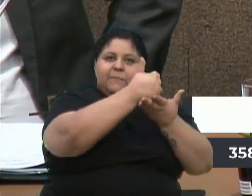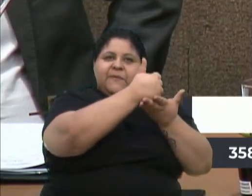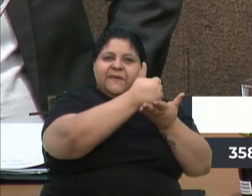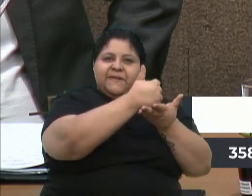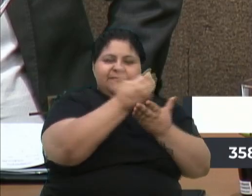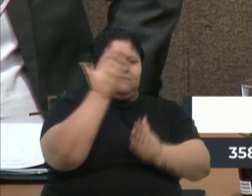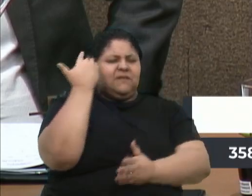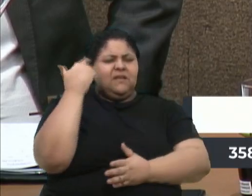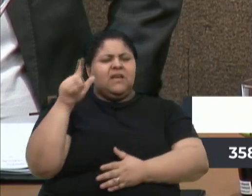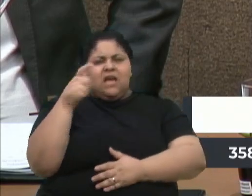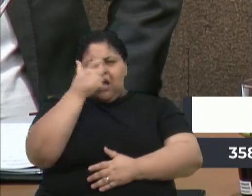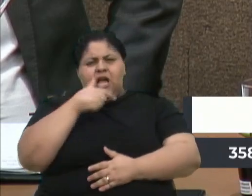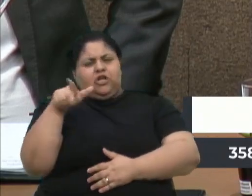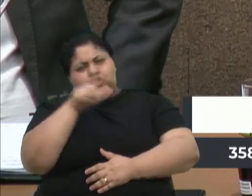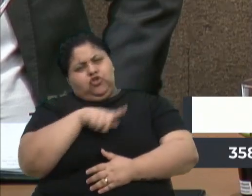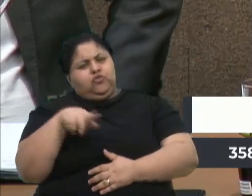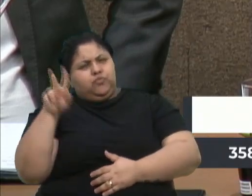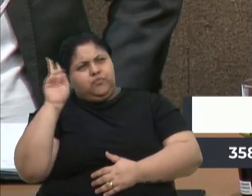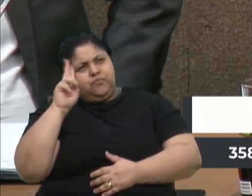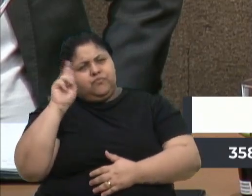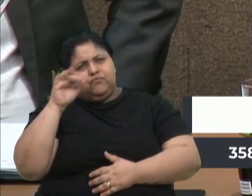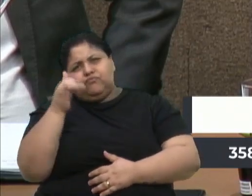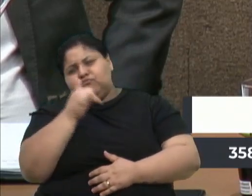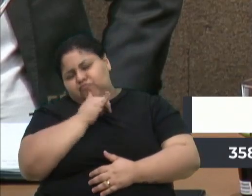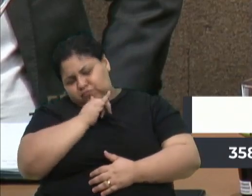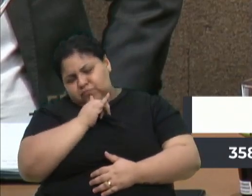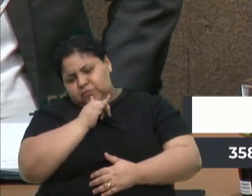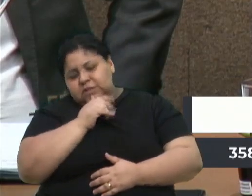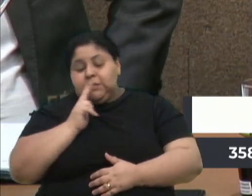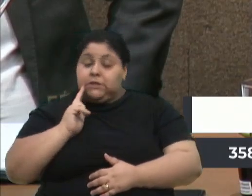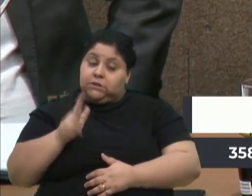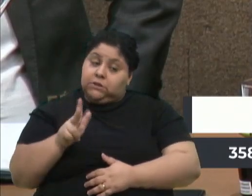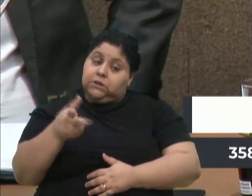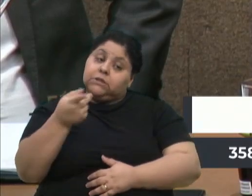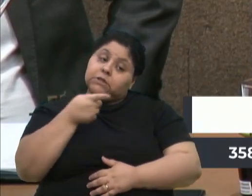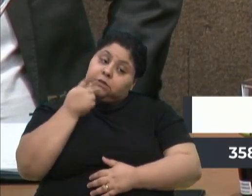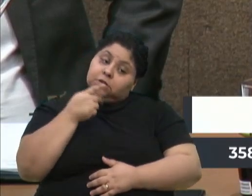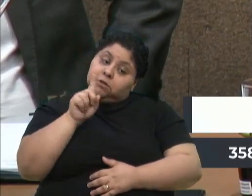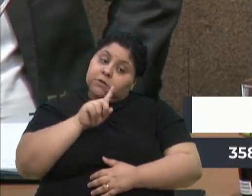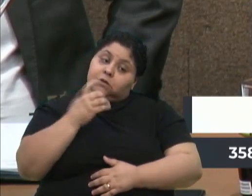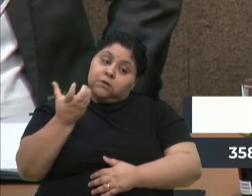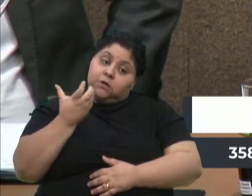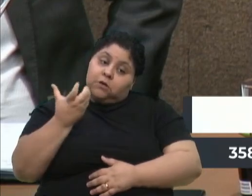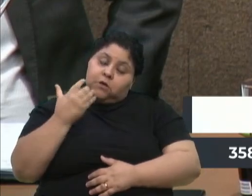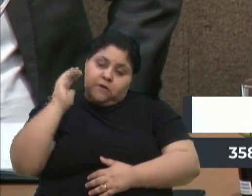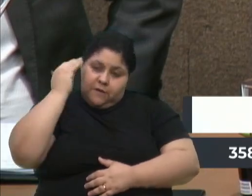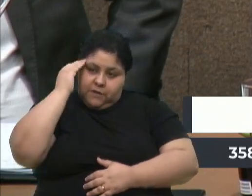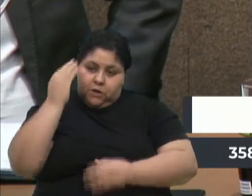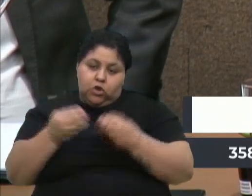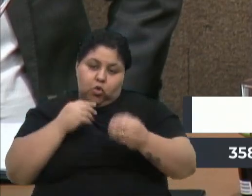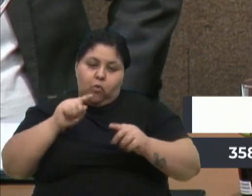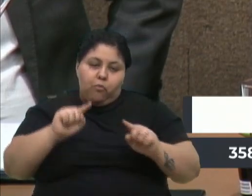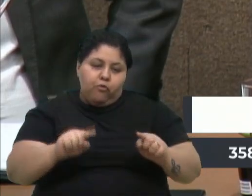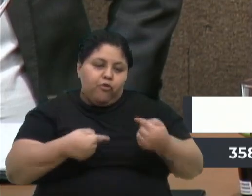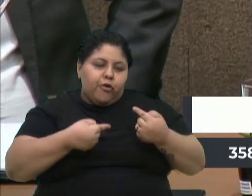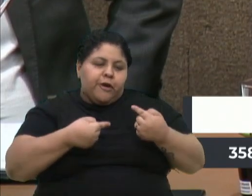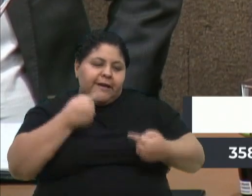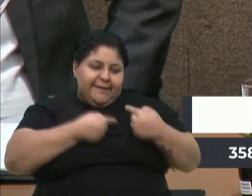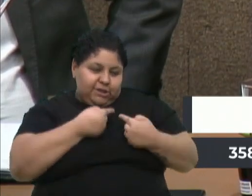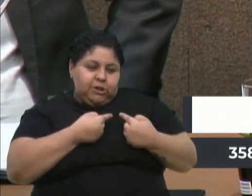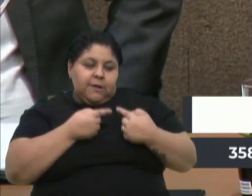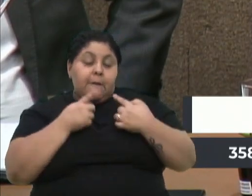aqui se lembra que, infelizmente, aqui eu sempre digo que não quero que ele entenda como uma crítica, mas um dos